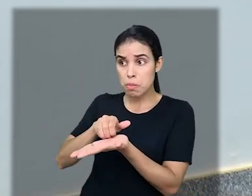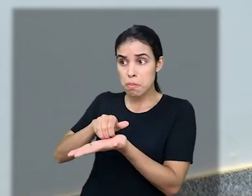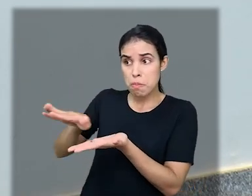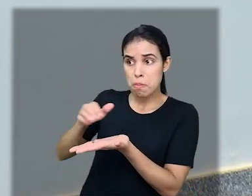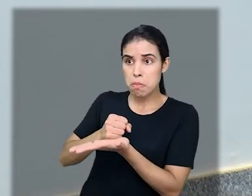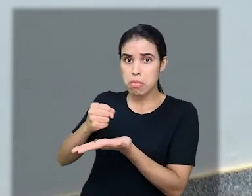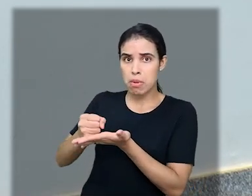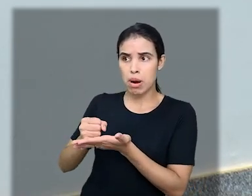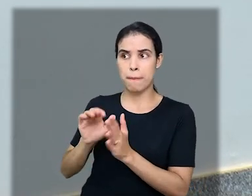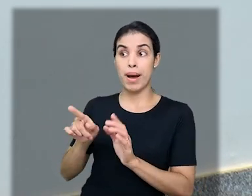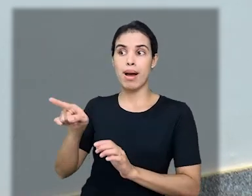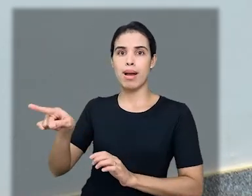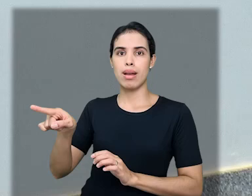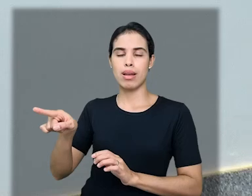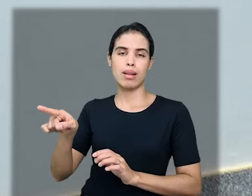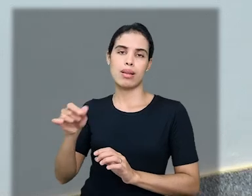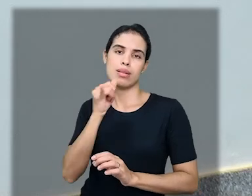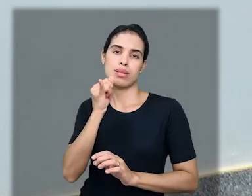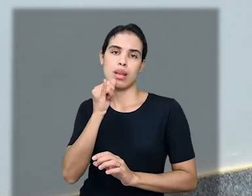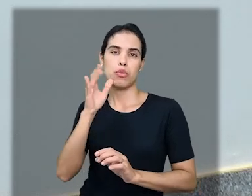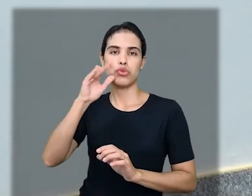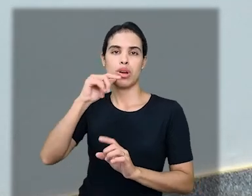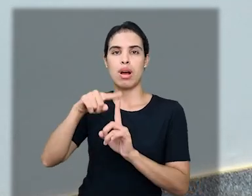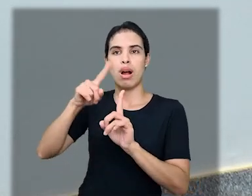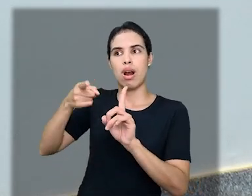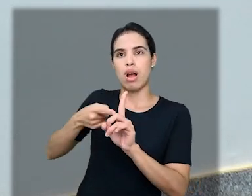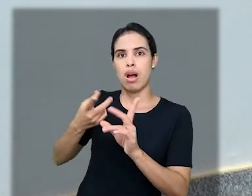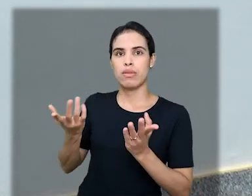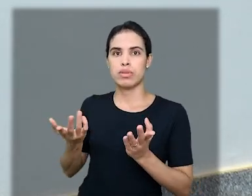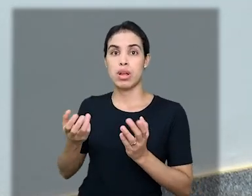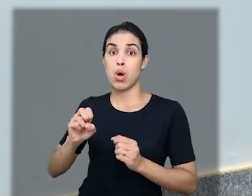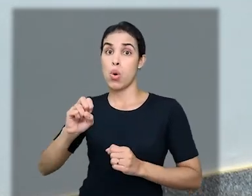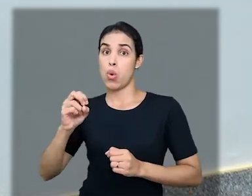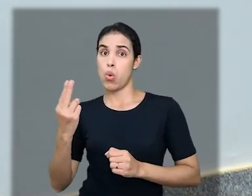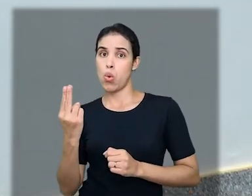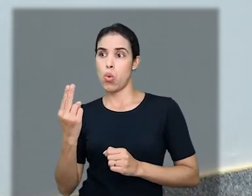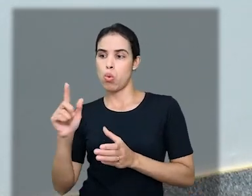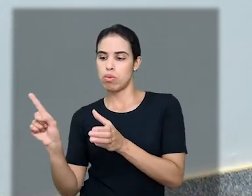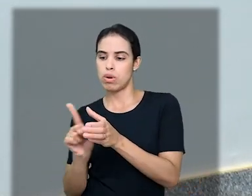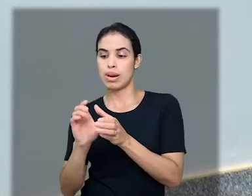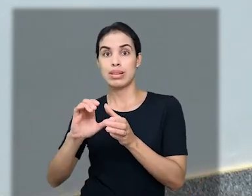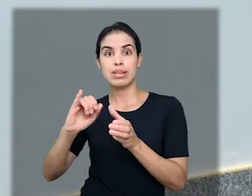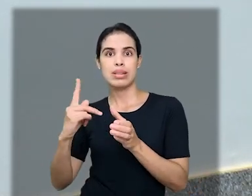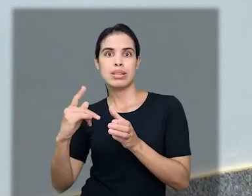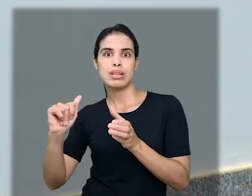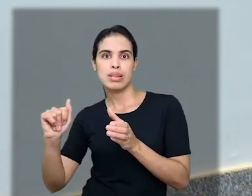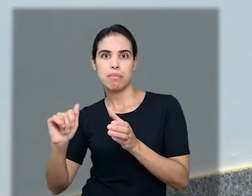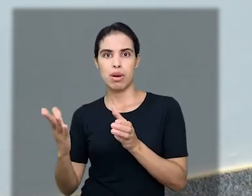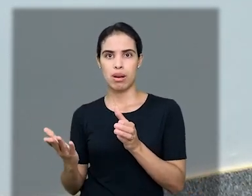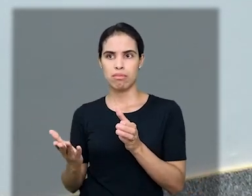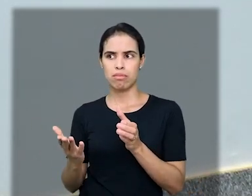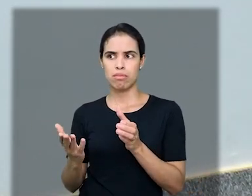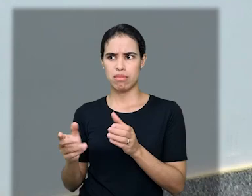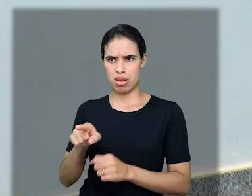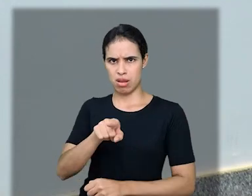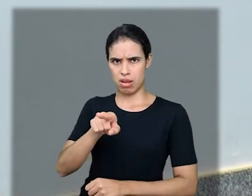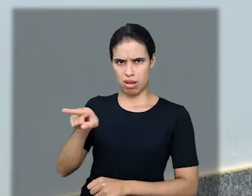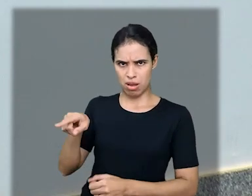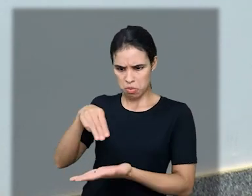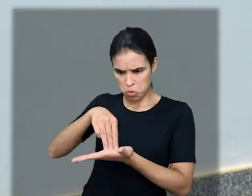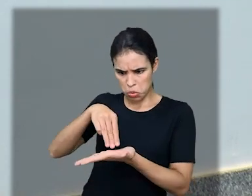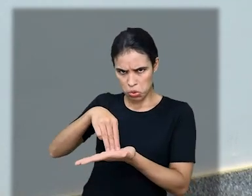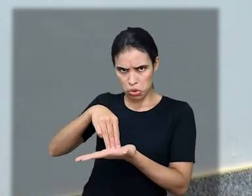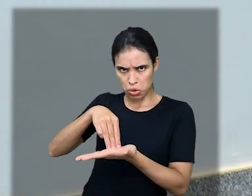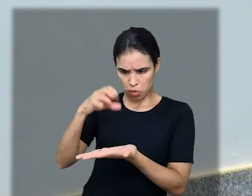por exemplo a estabilidade da gestante, da empregada que é gestante, ou do integrante de uma CIPA, eles podem também